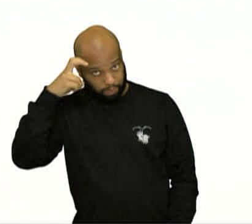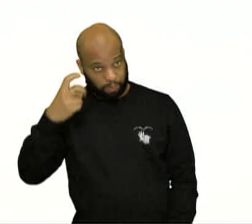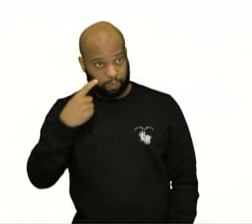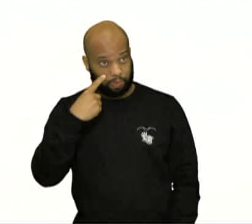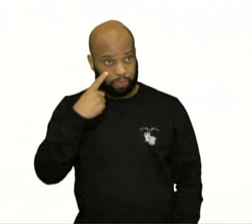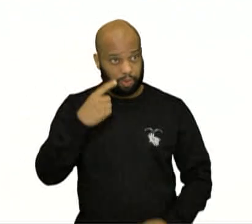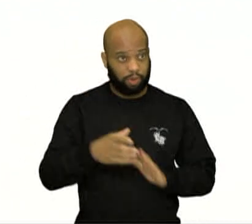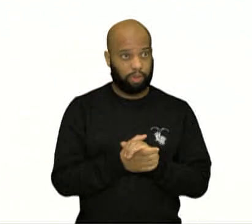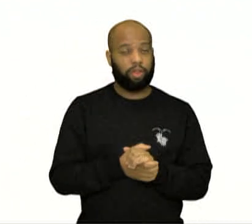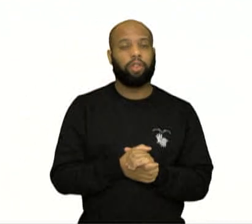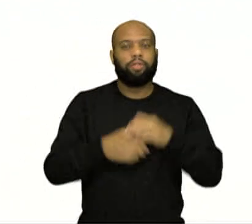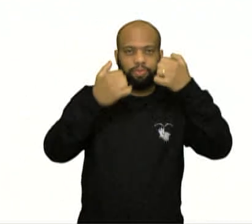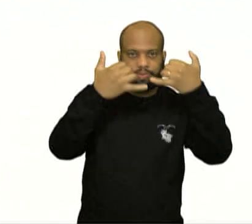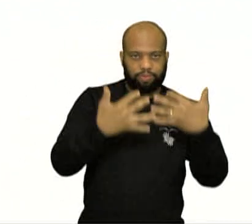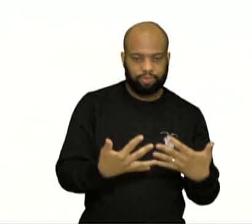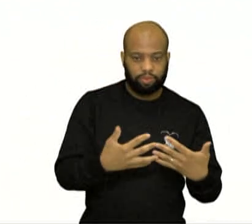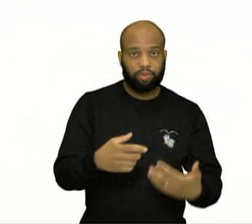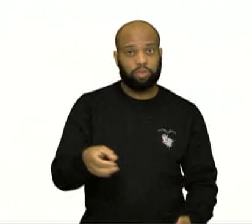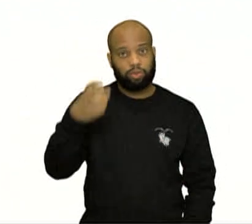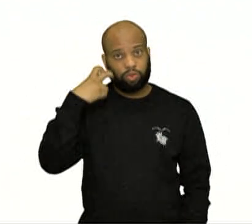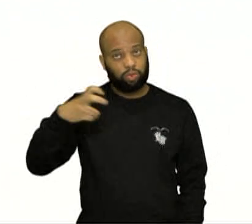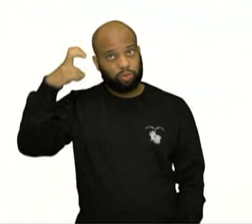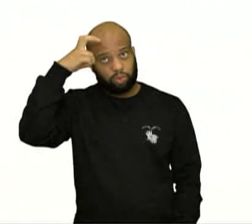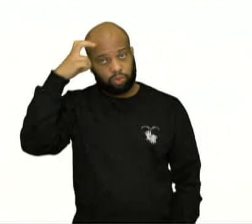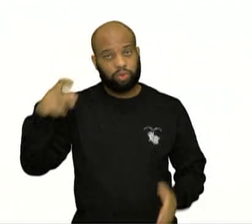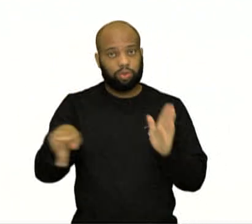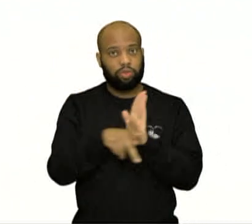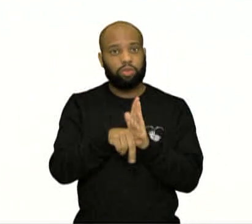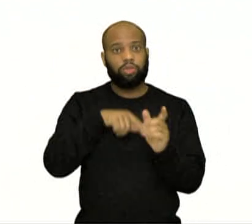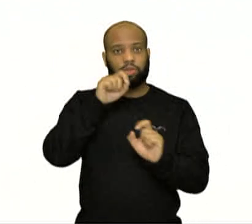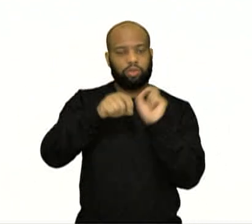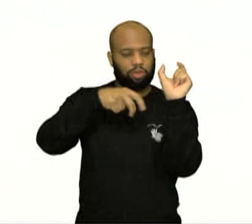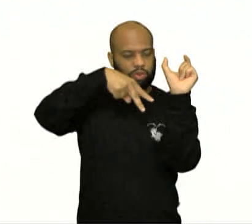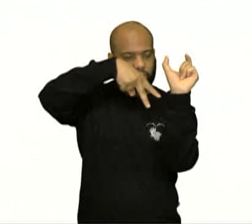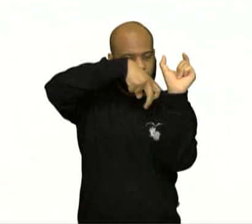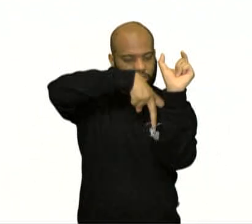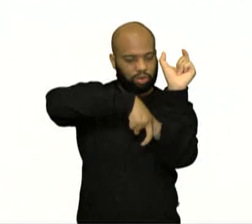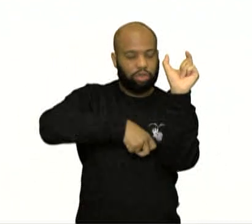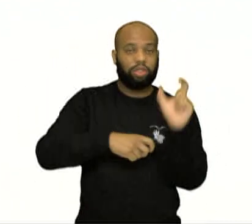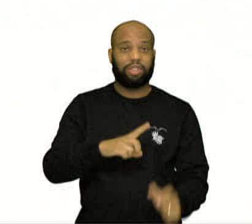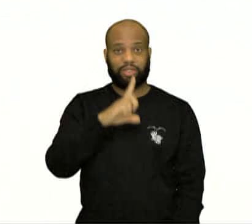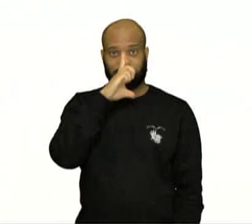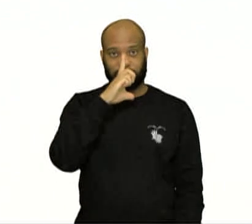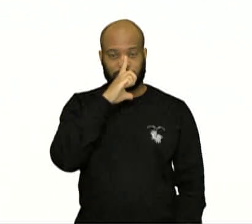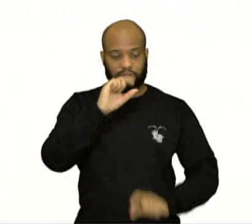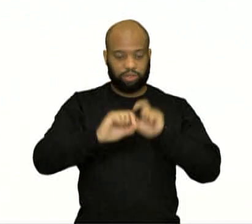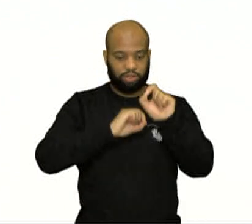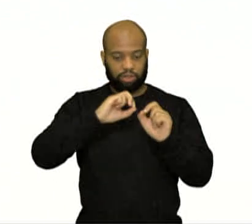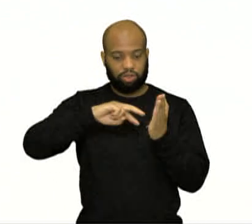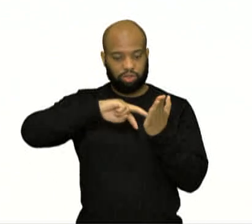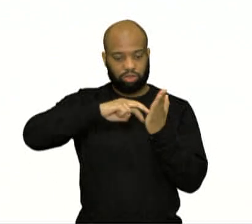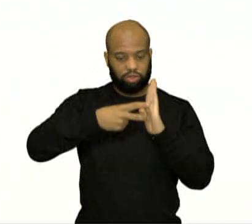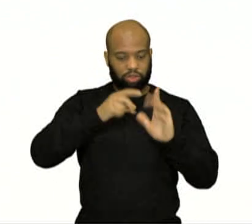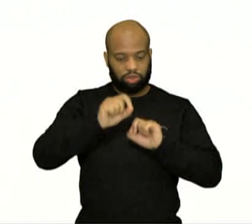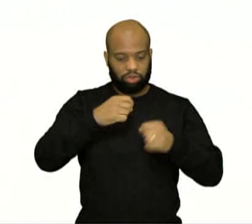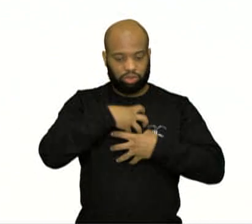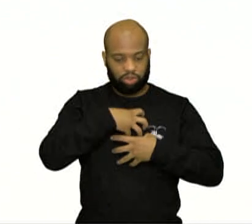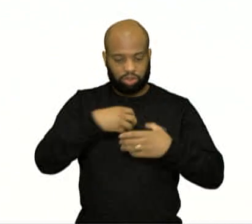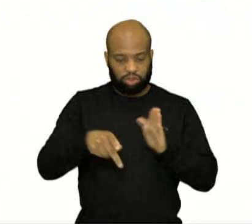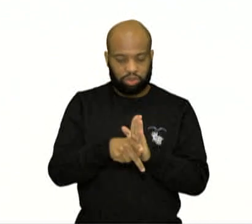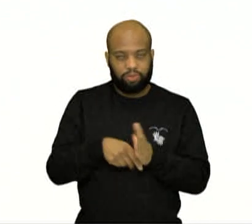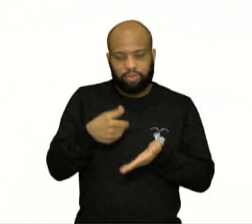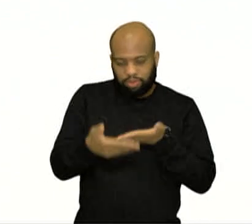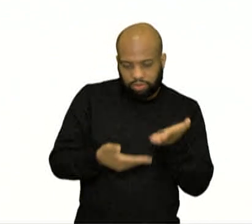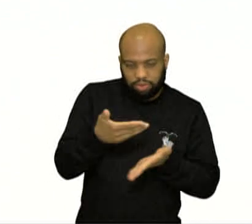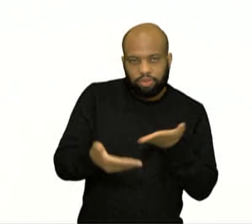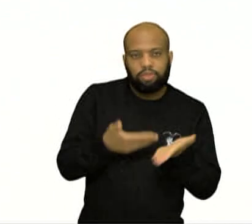embaixo, ó, ele vem do latim, né? Cultura, cultura. O que é? A ação de tratar,